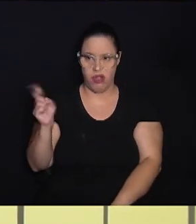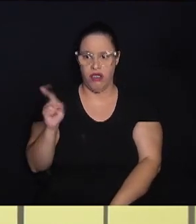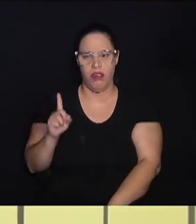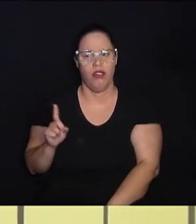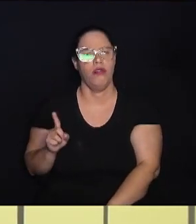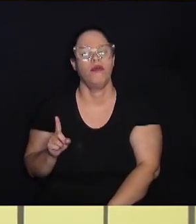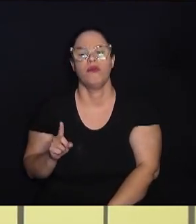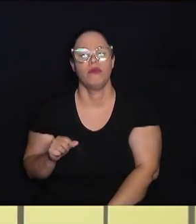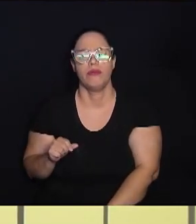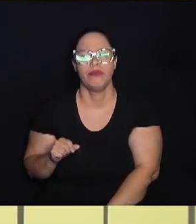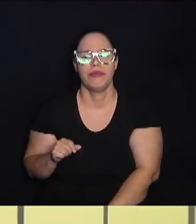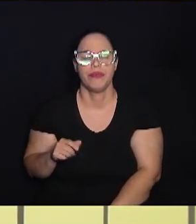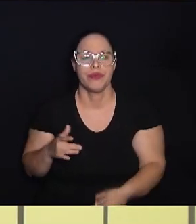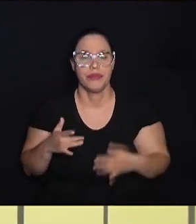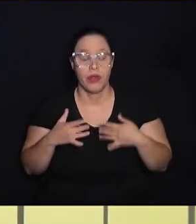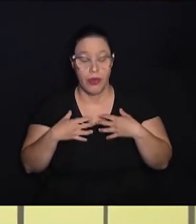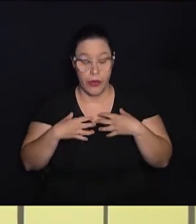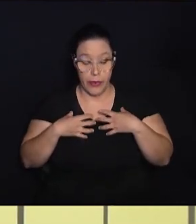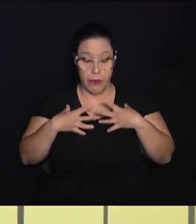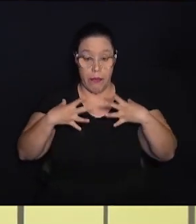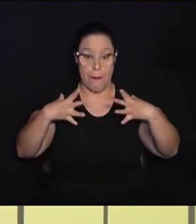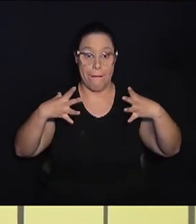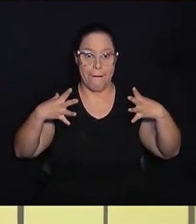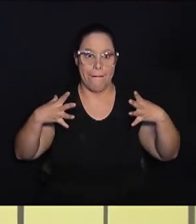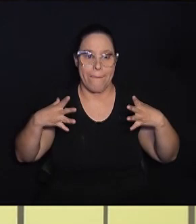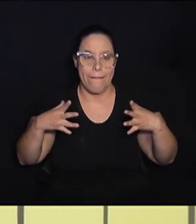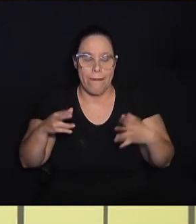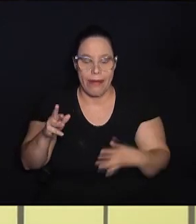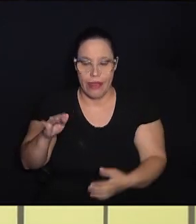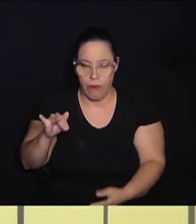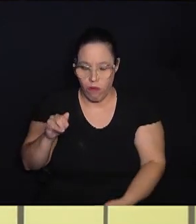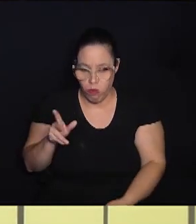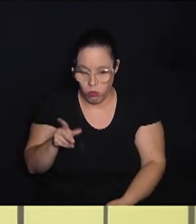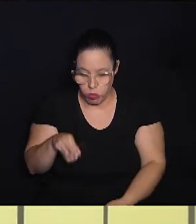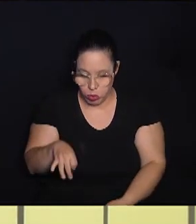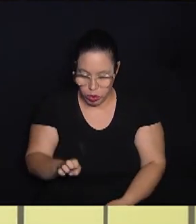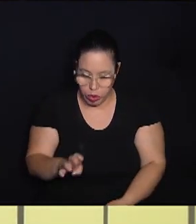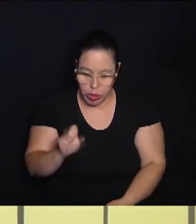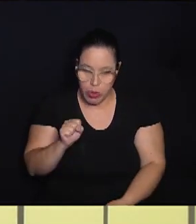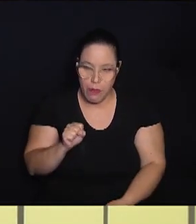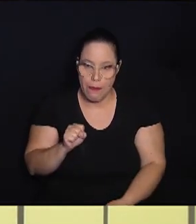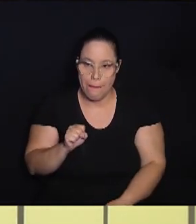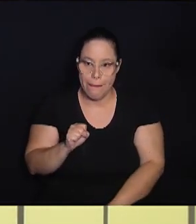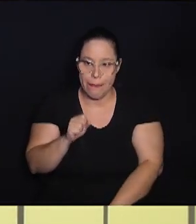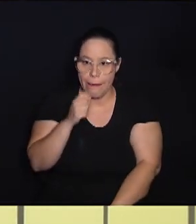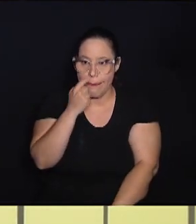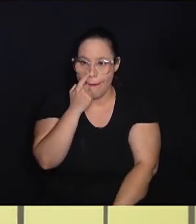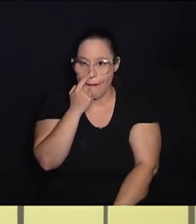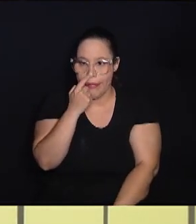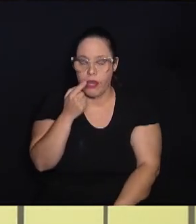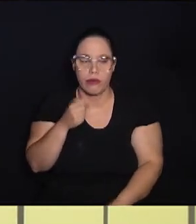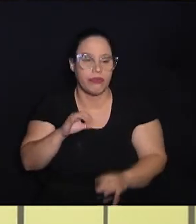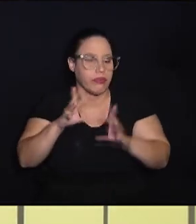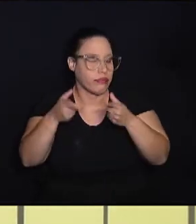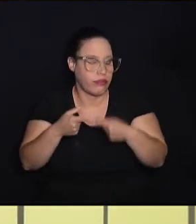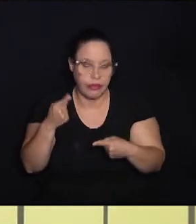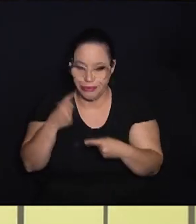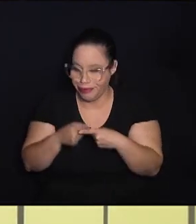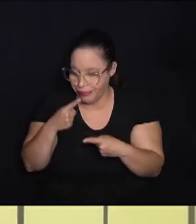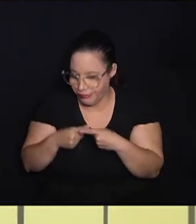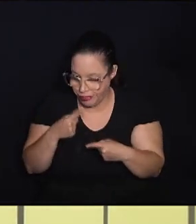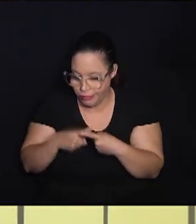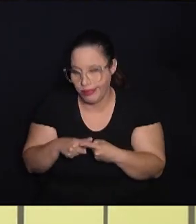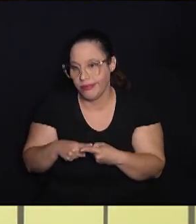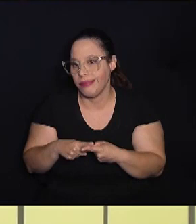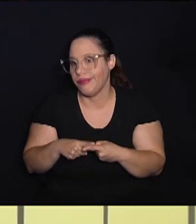das da historicidade das coisas né das formas de linguagem igual a gente acabou de ver agora tudo tem uma história Tudo tem um porquê tudo a gente é né as